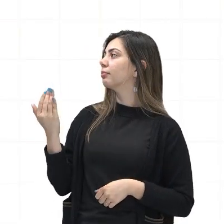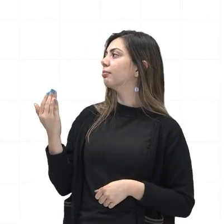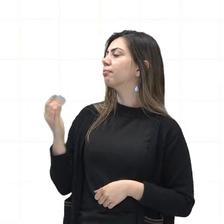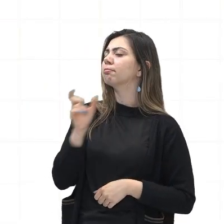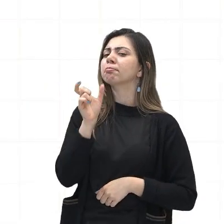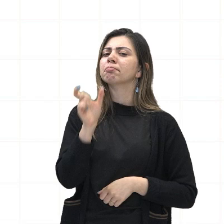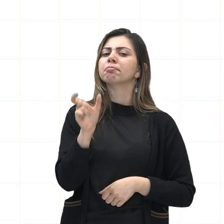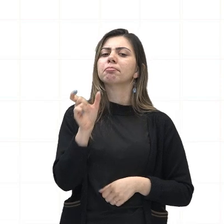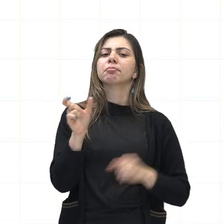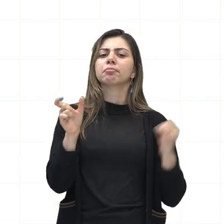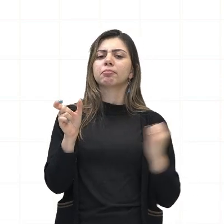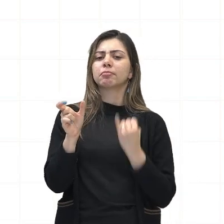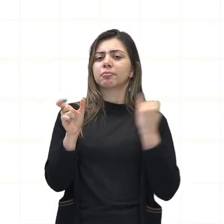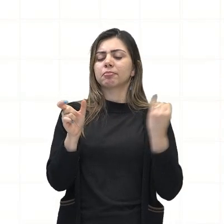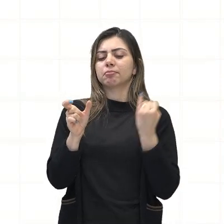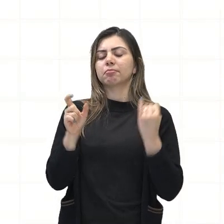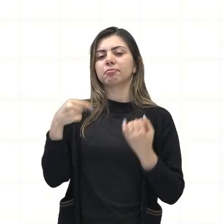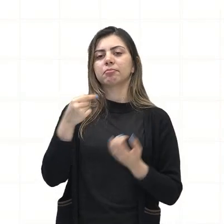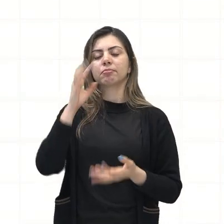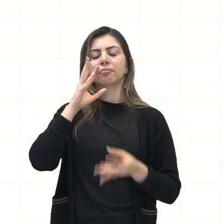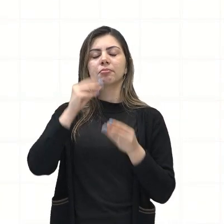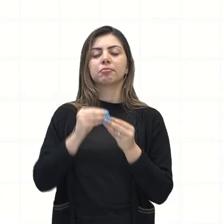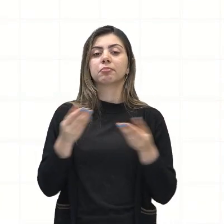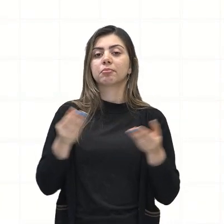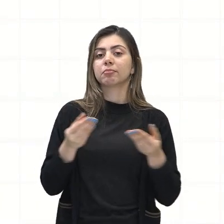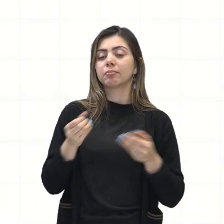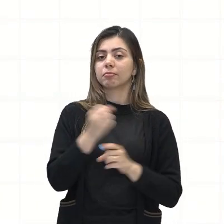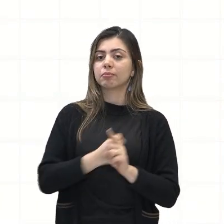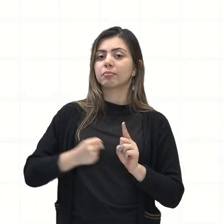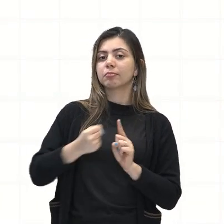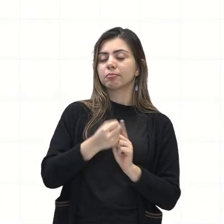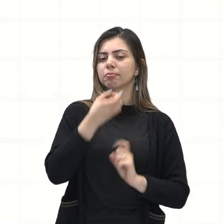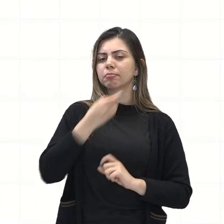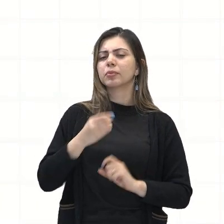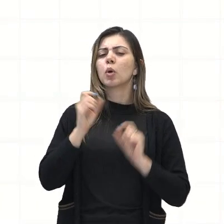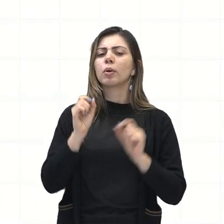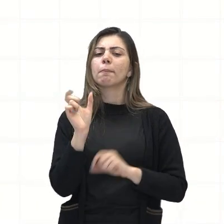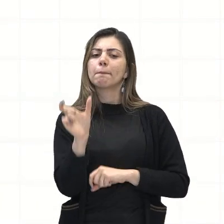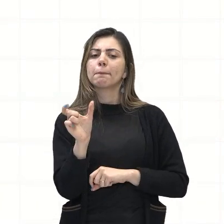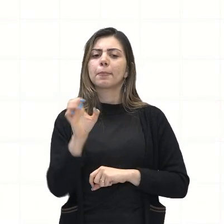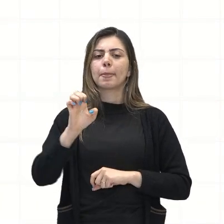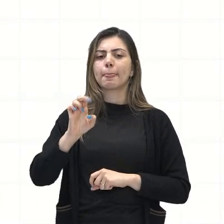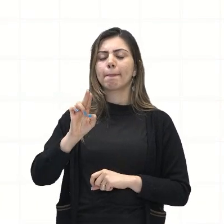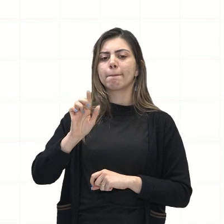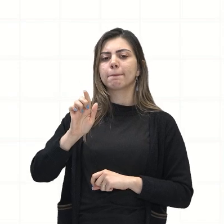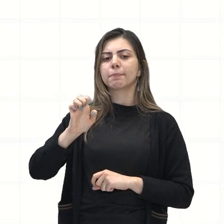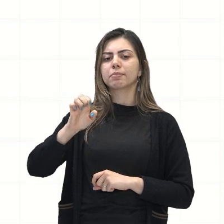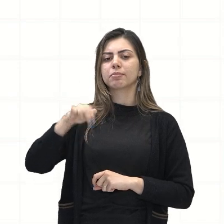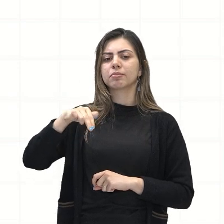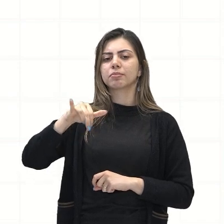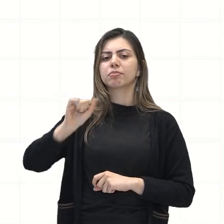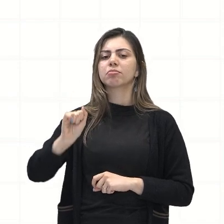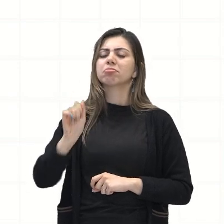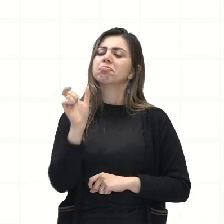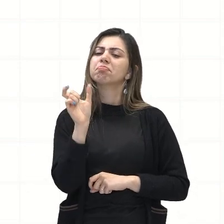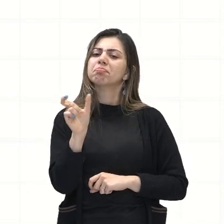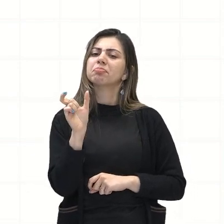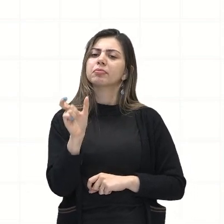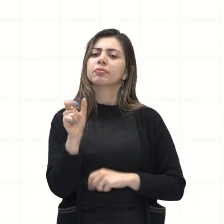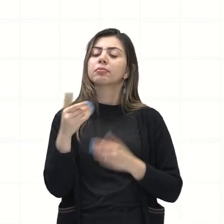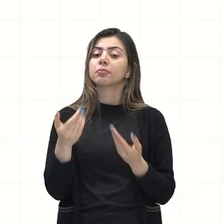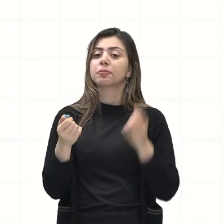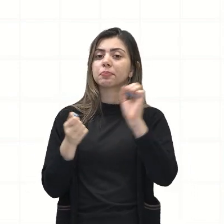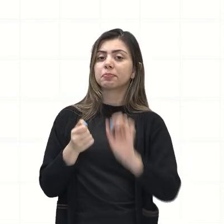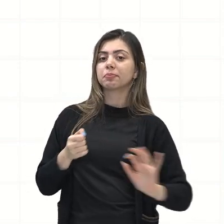importantíssimo diante do estudo e da compreensão do darwinismo social, que é a eugenia. Olha só, a imagem,